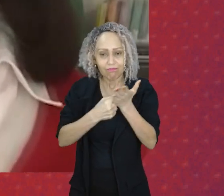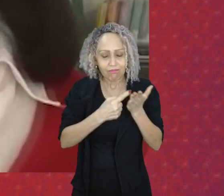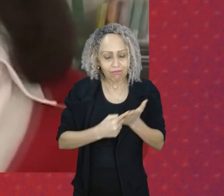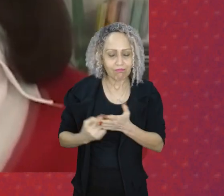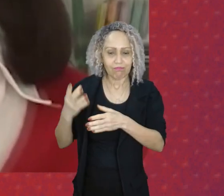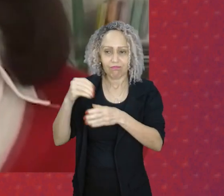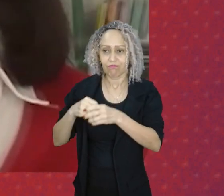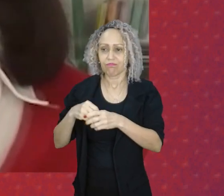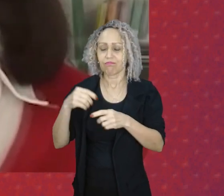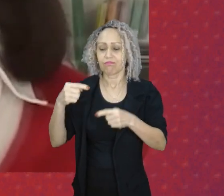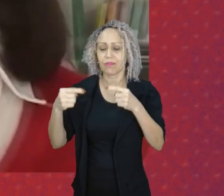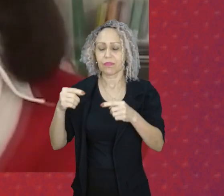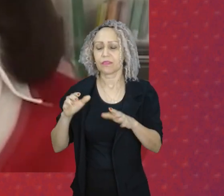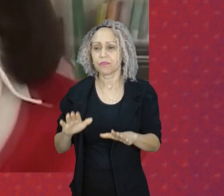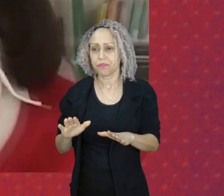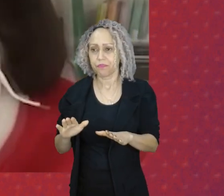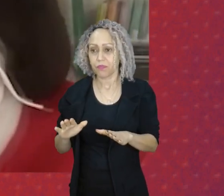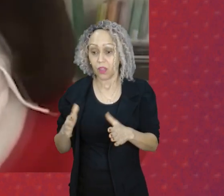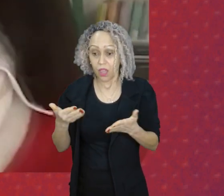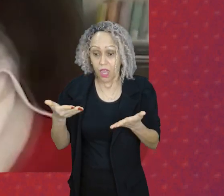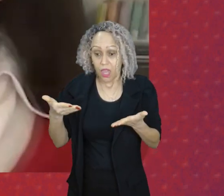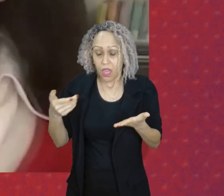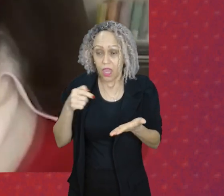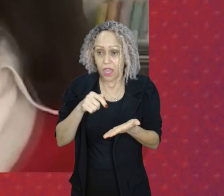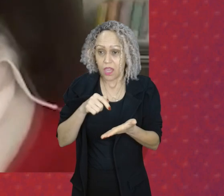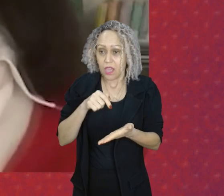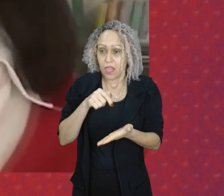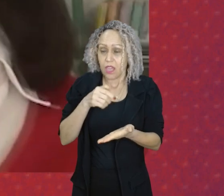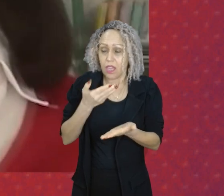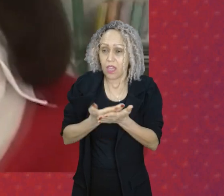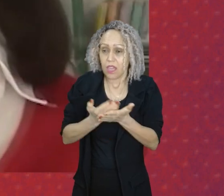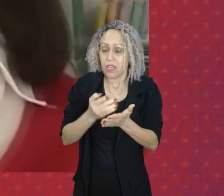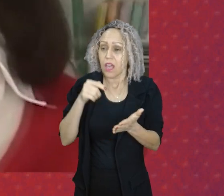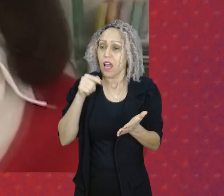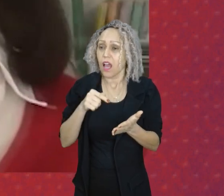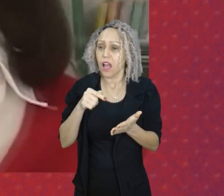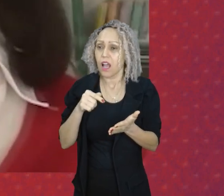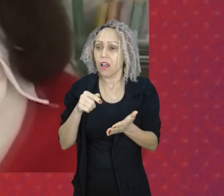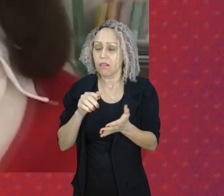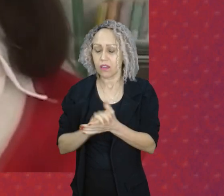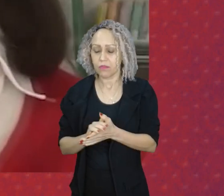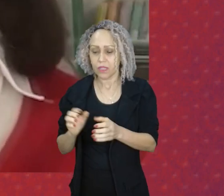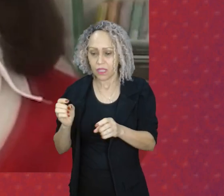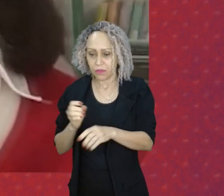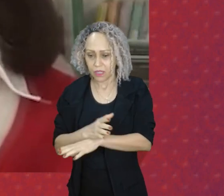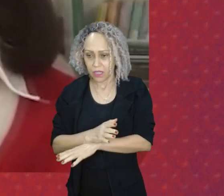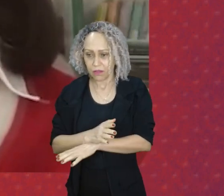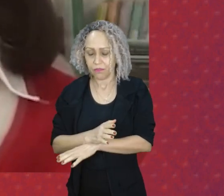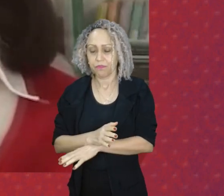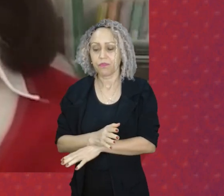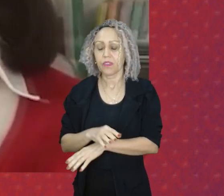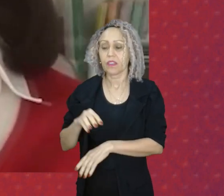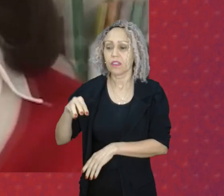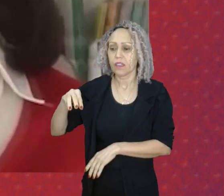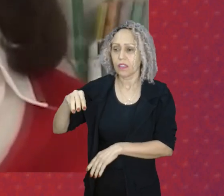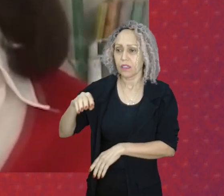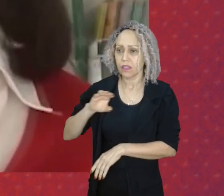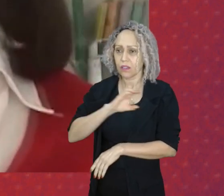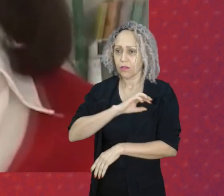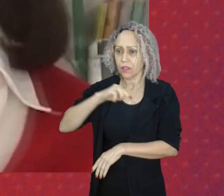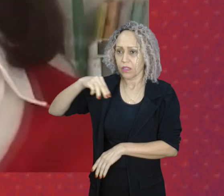na continuidade dela, nossa companheira Maia Aguilera vai falar dos direitos